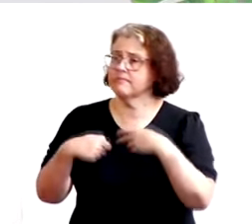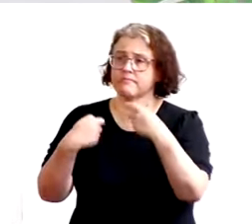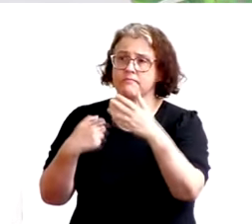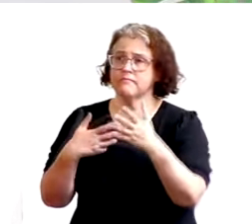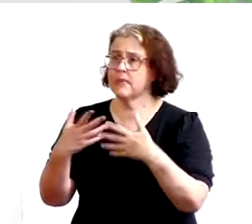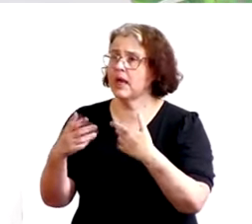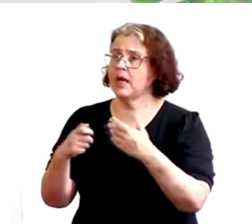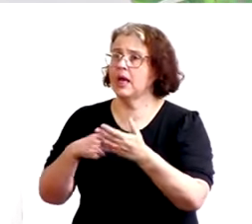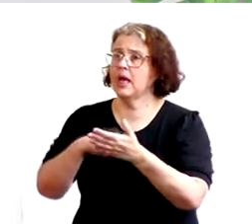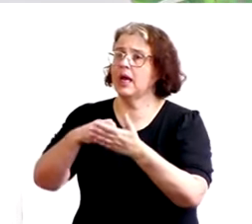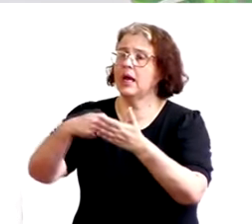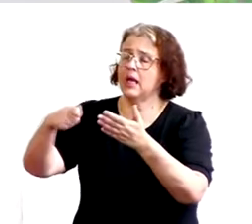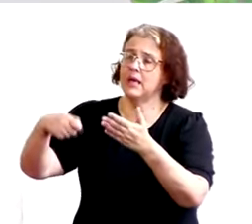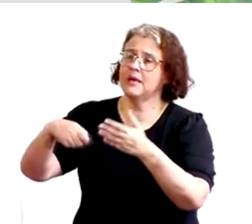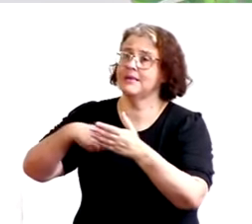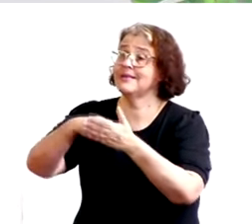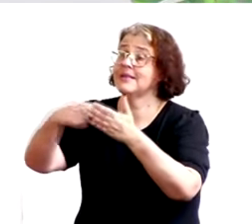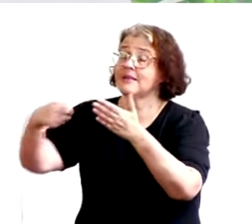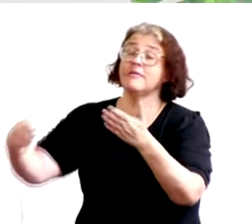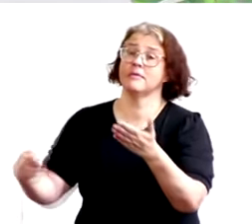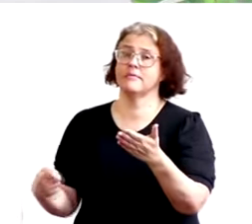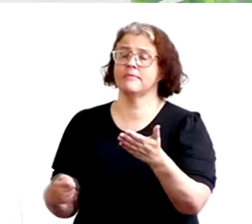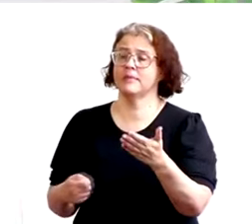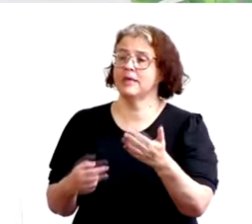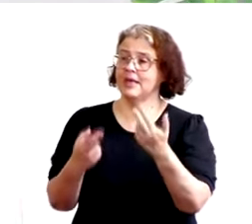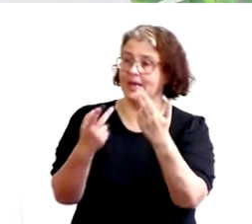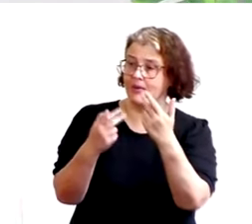o faz de uma forma tão detalhada